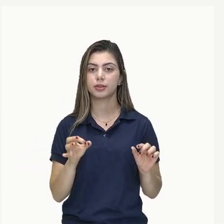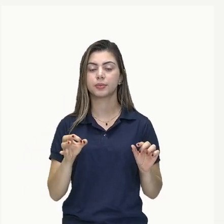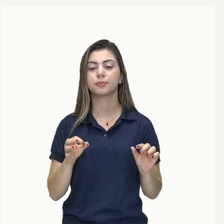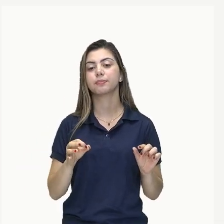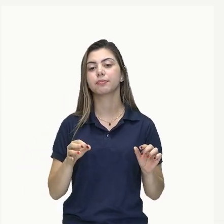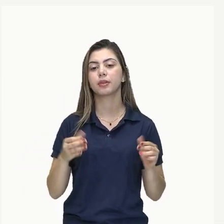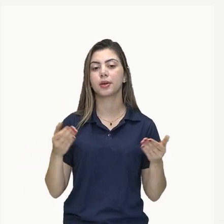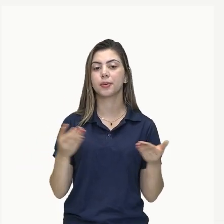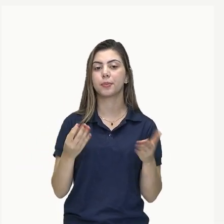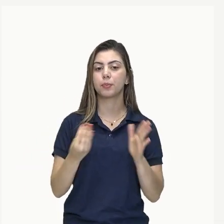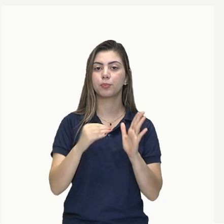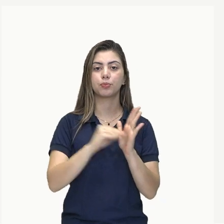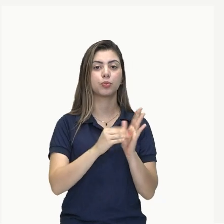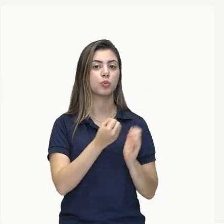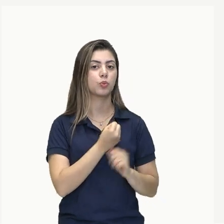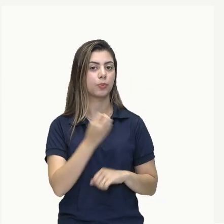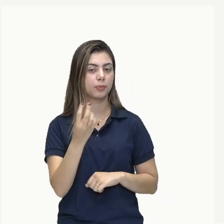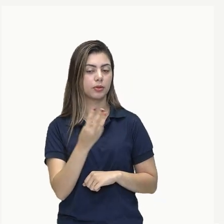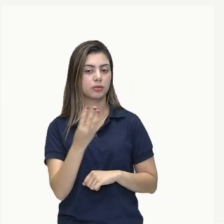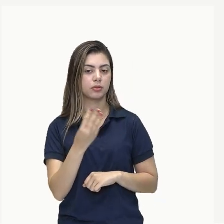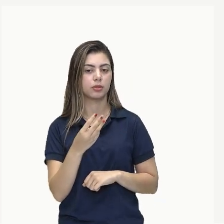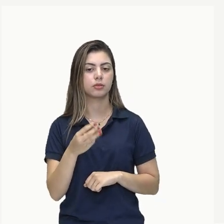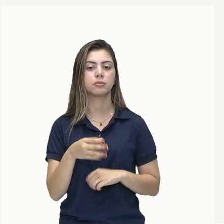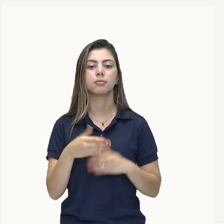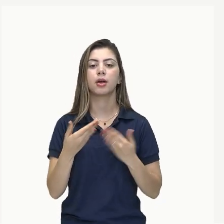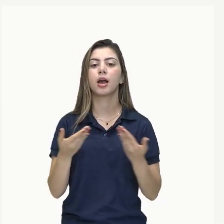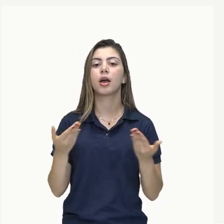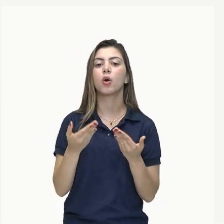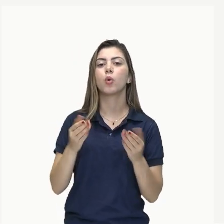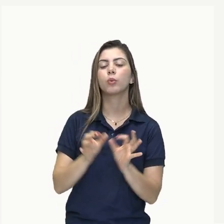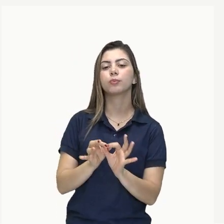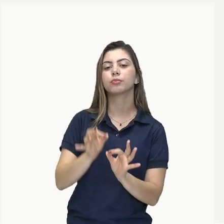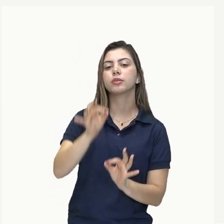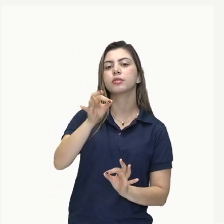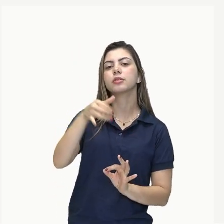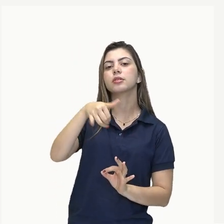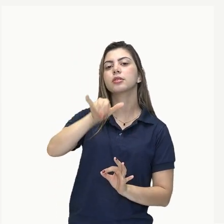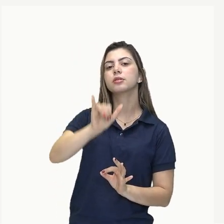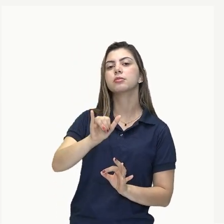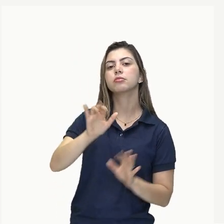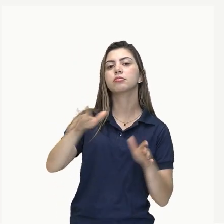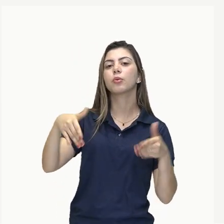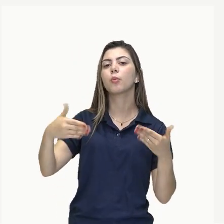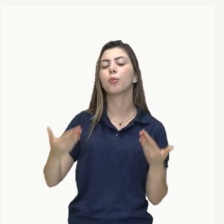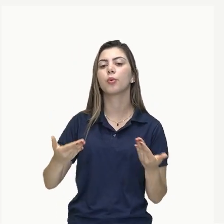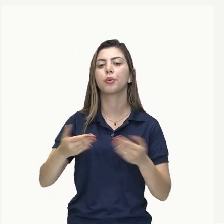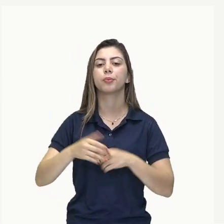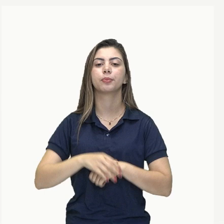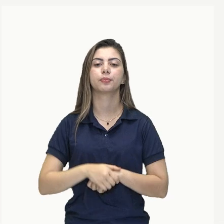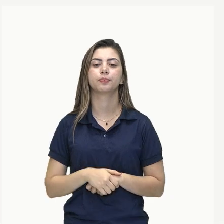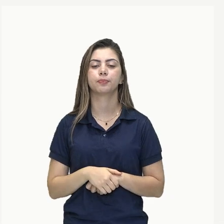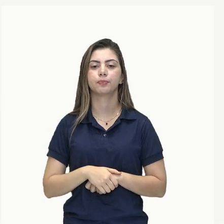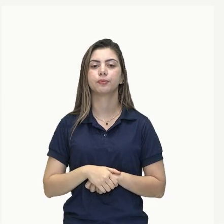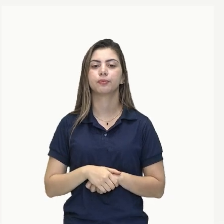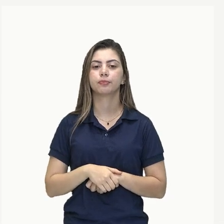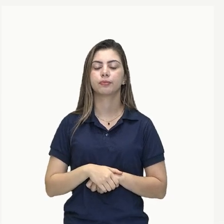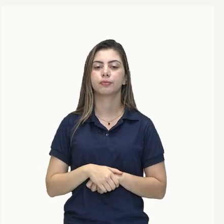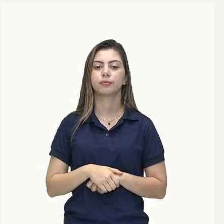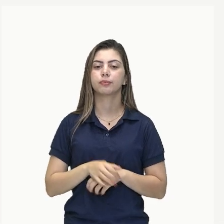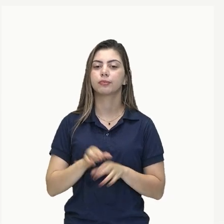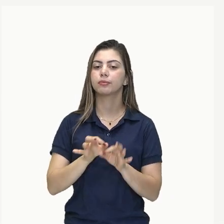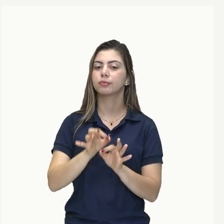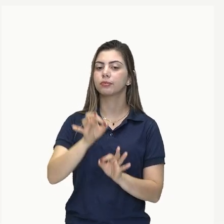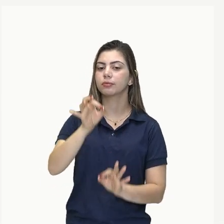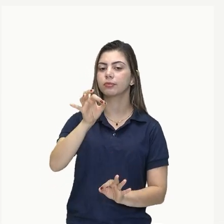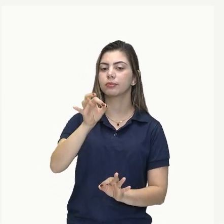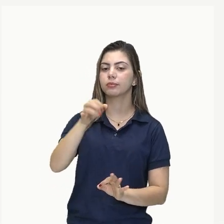3. E agora vamos atrás do valor de y dele. O valor de y dele, ó, nessa